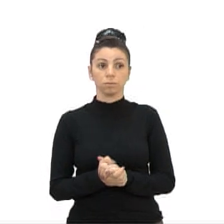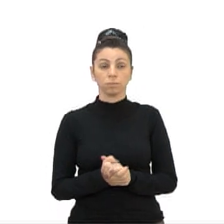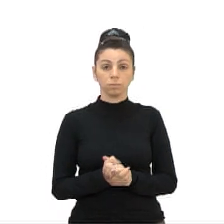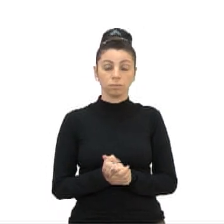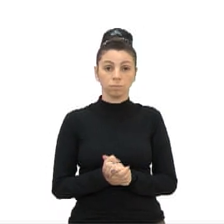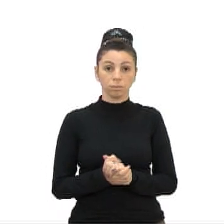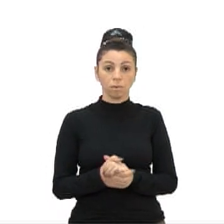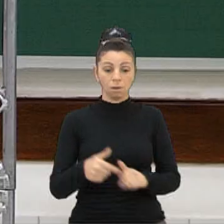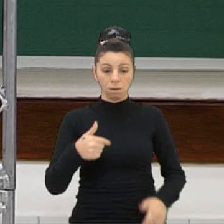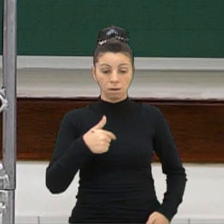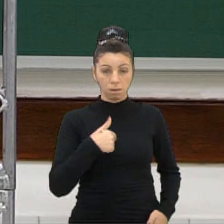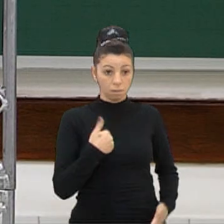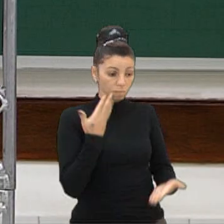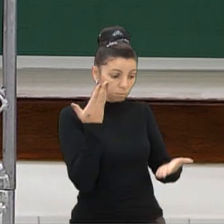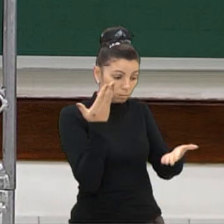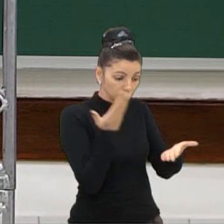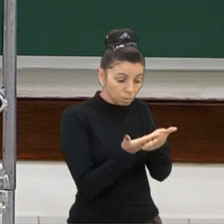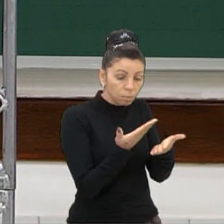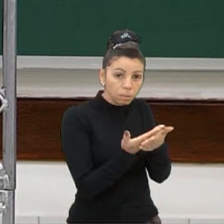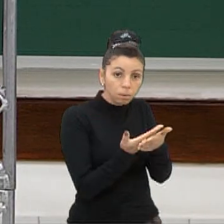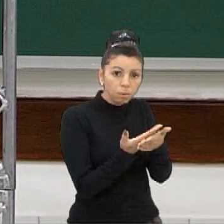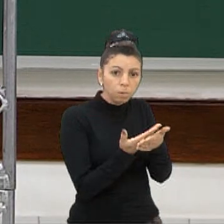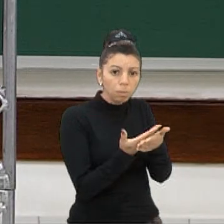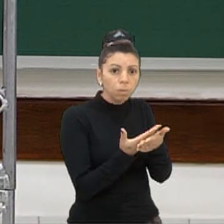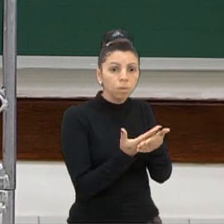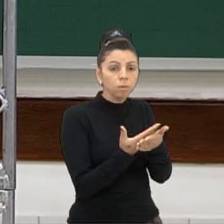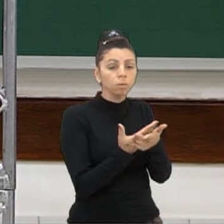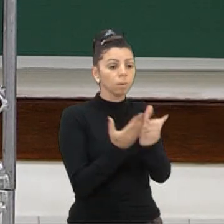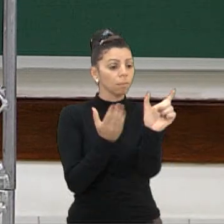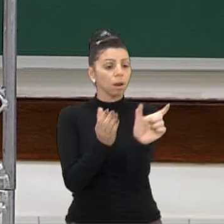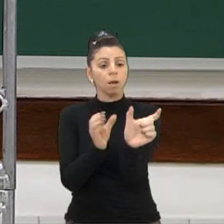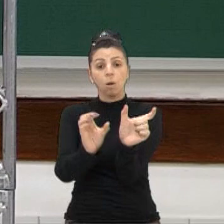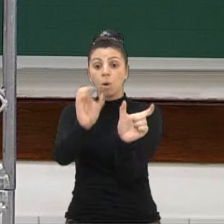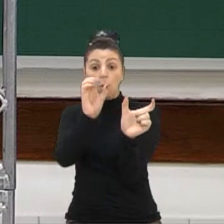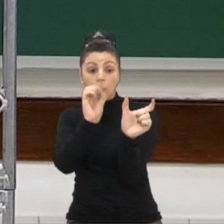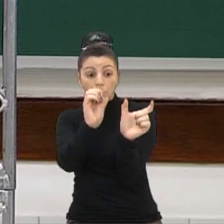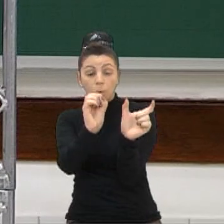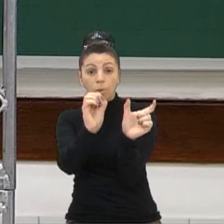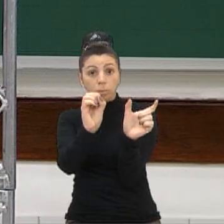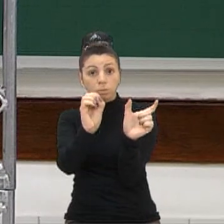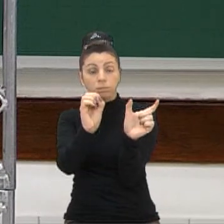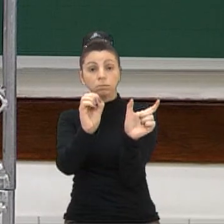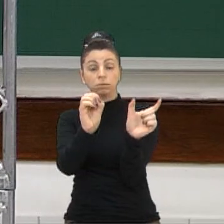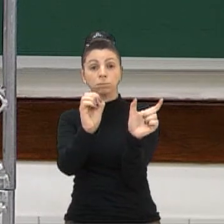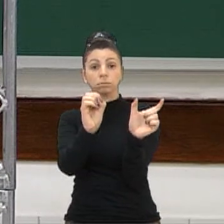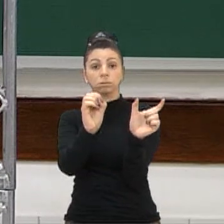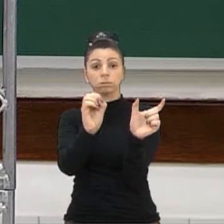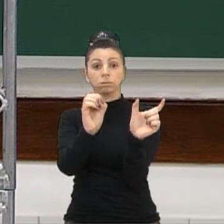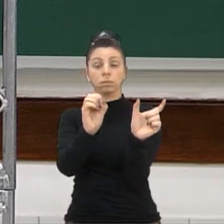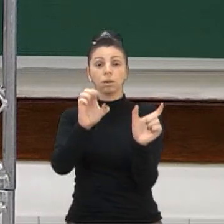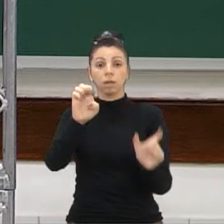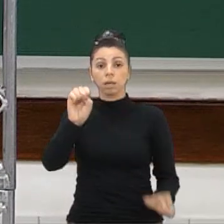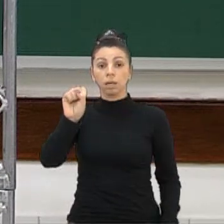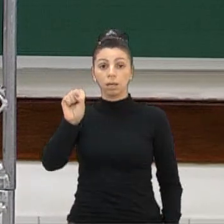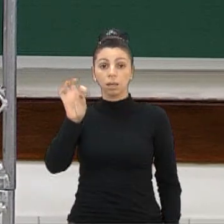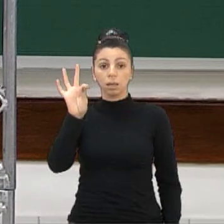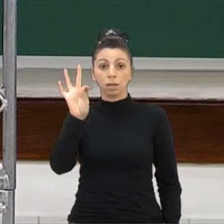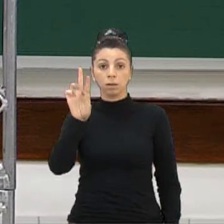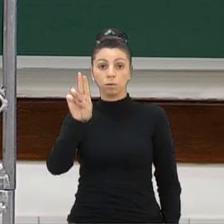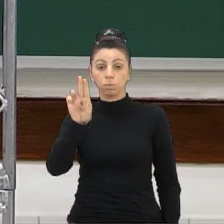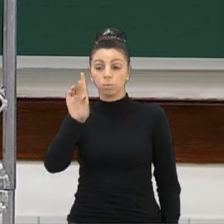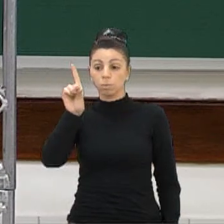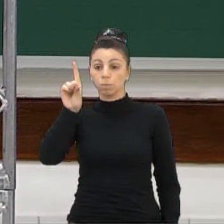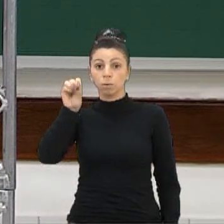digo estudo, quem estudo? Eu sei porque termina em o, que esse o só pode ser eu, a